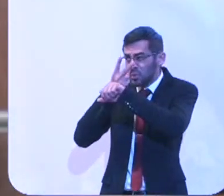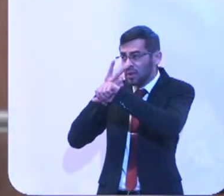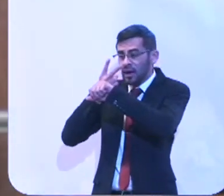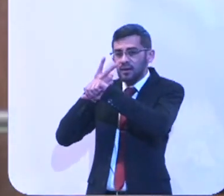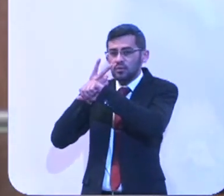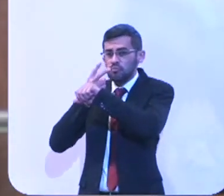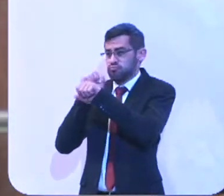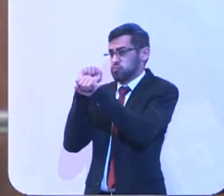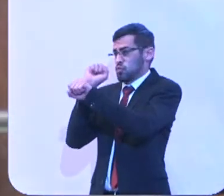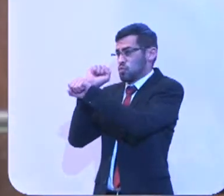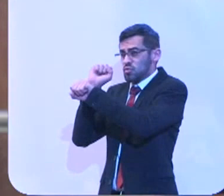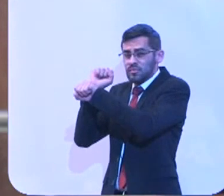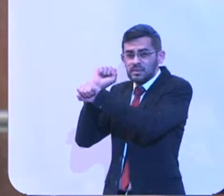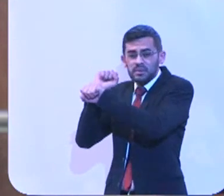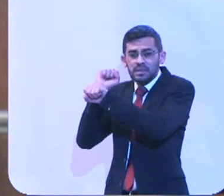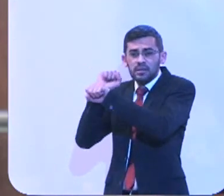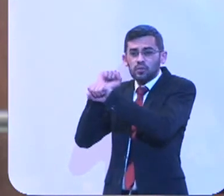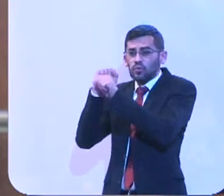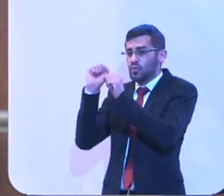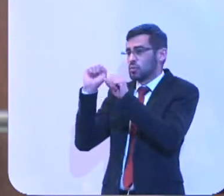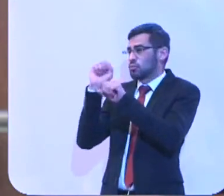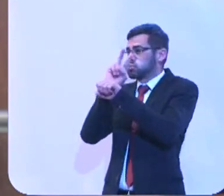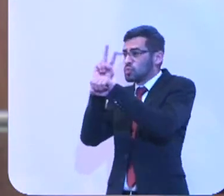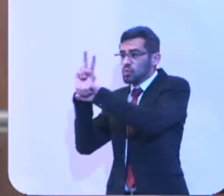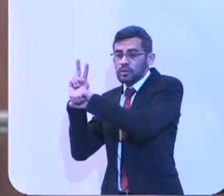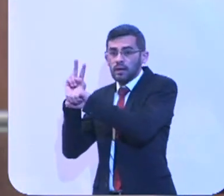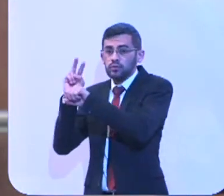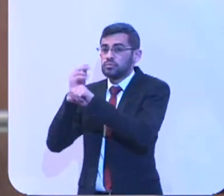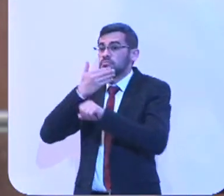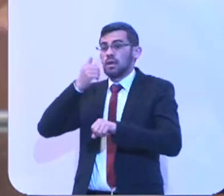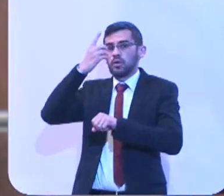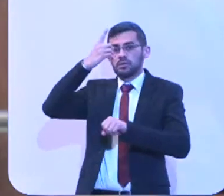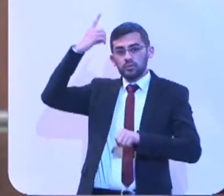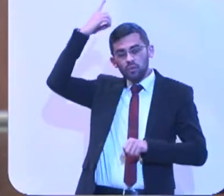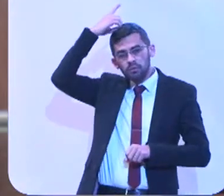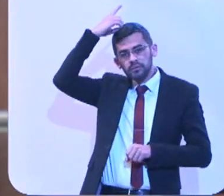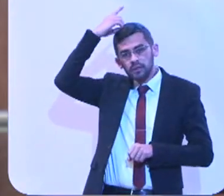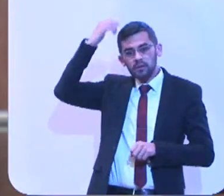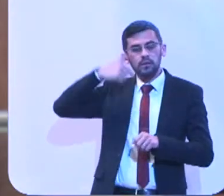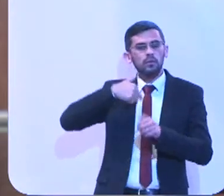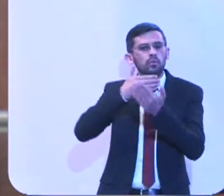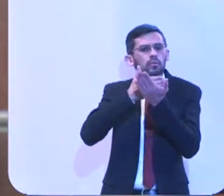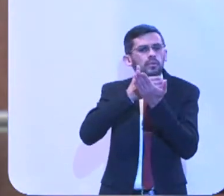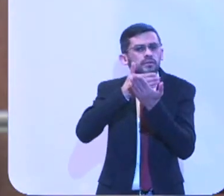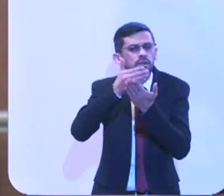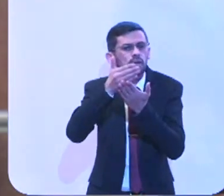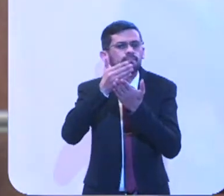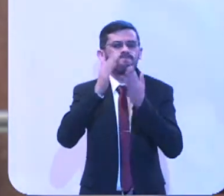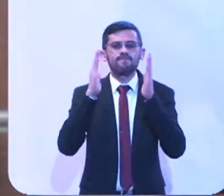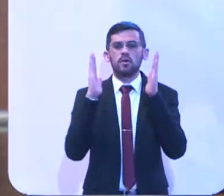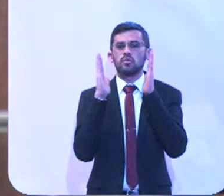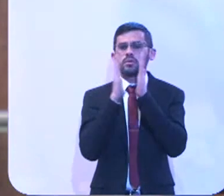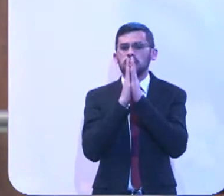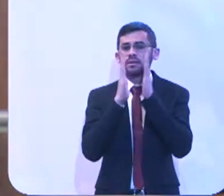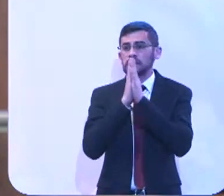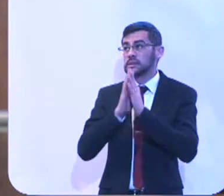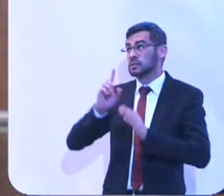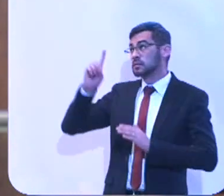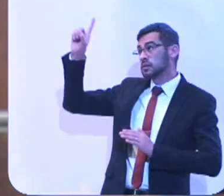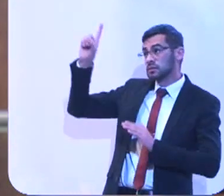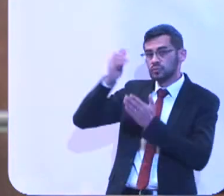para ministrar a minha igreja hoje. E eu comecei a orar: Deus, começa a curar.